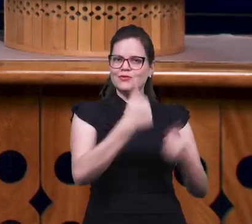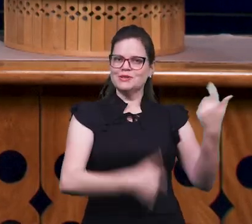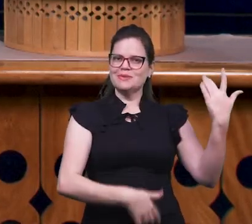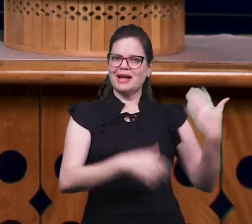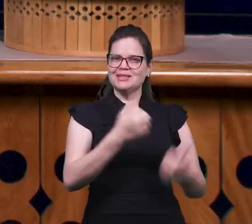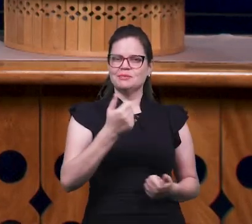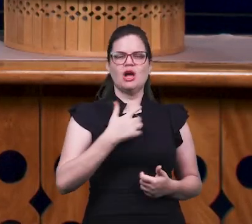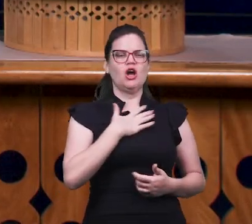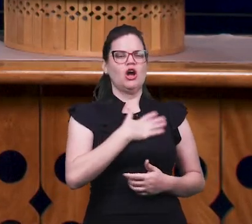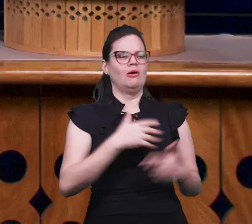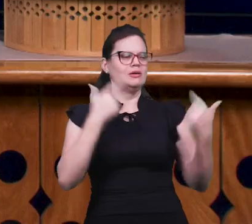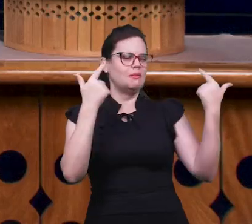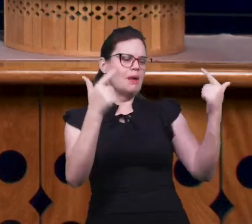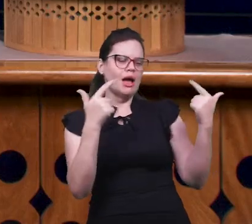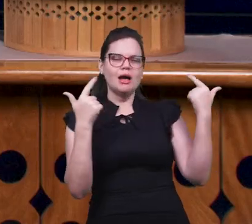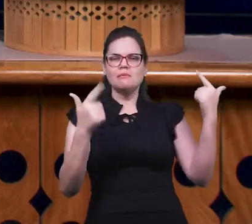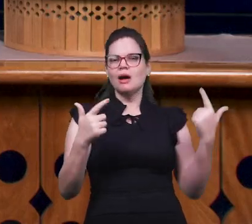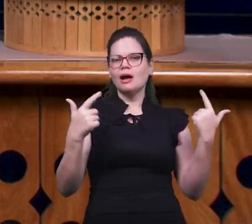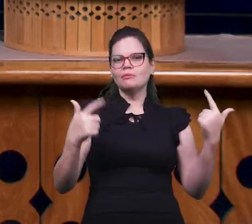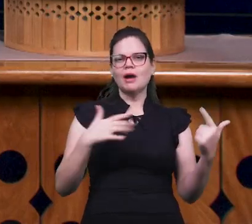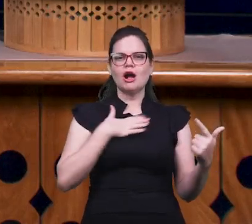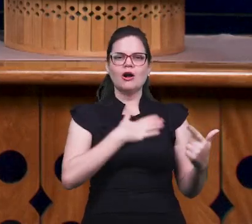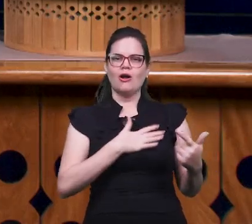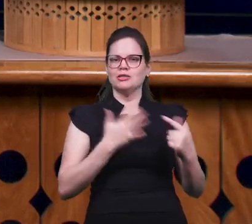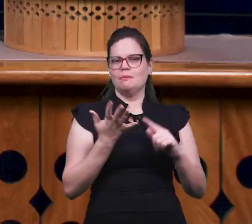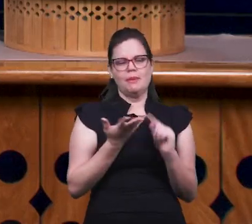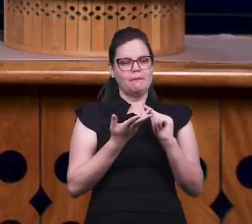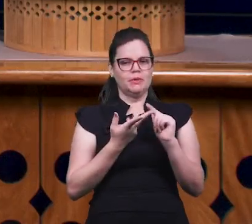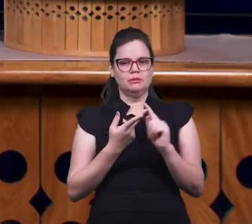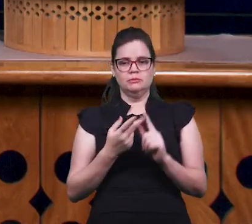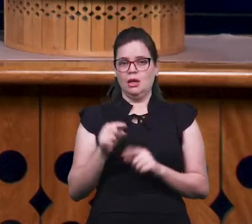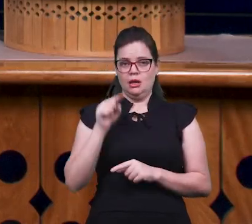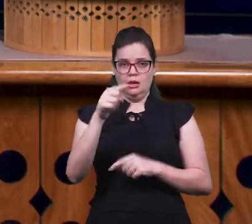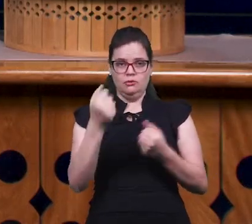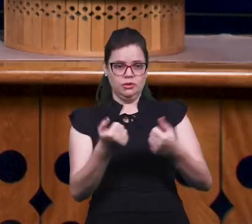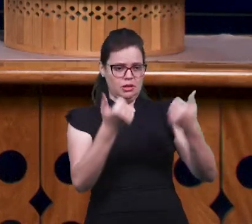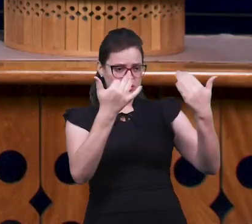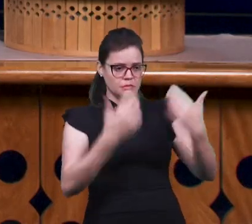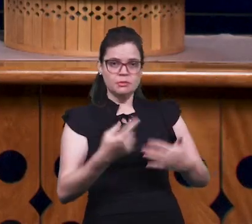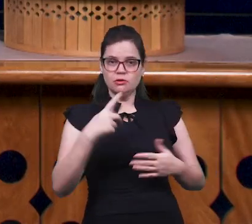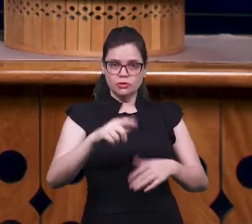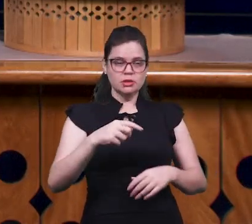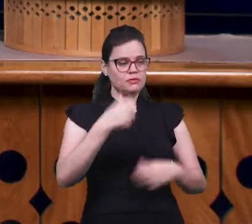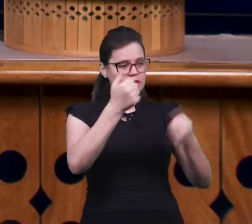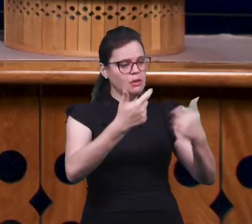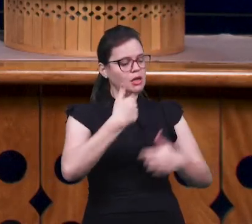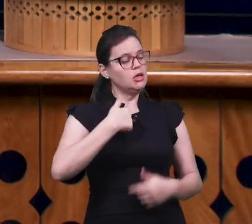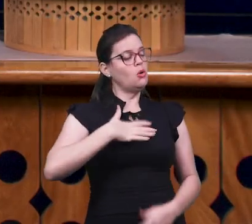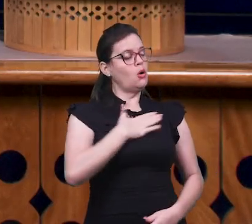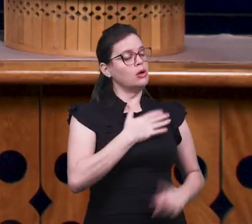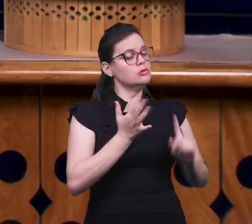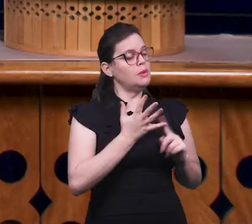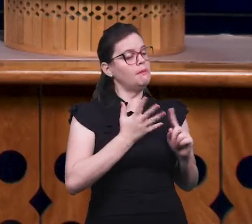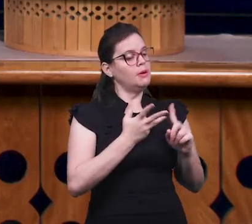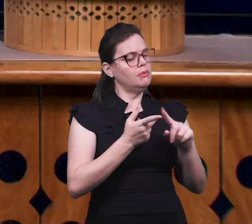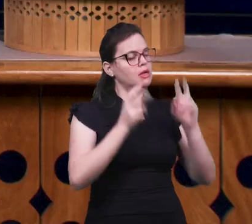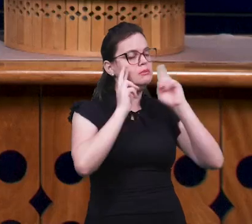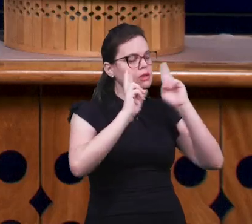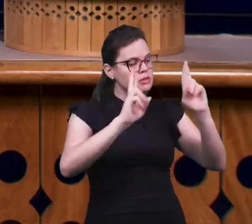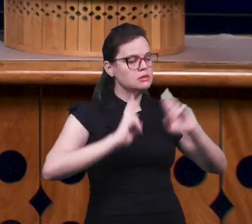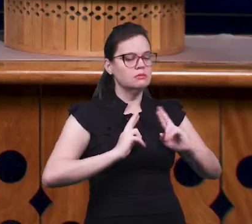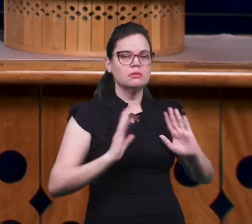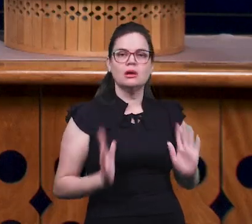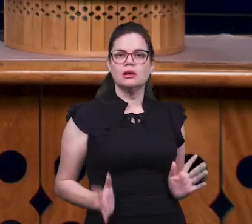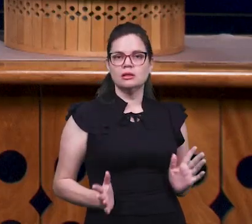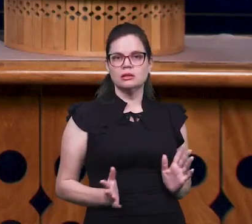falar de que eles gostam, de fazer farra, de fazer isso e aquilo, vamos falar que eles gostam. E você vai falar o que você gosta, coloca sua posição. Falou, eu gostaria que